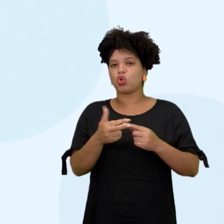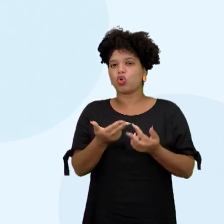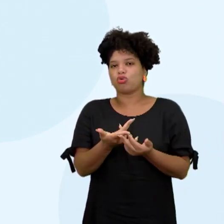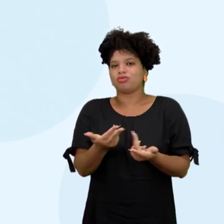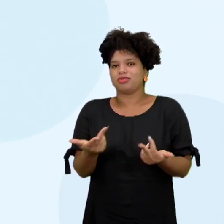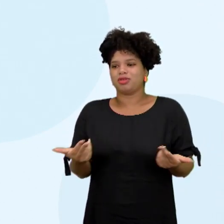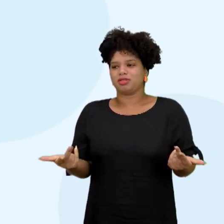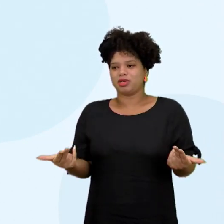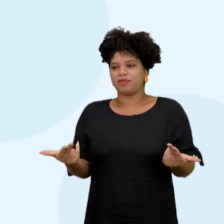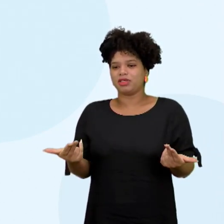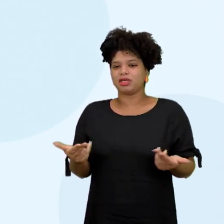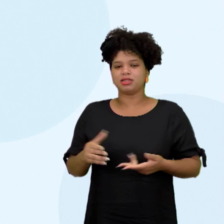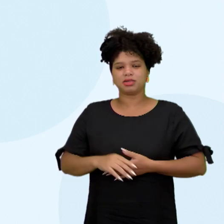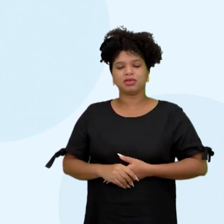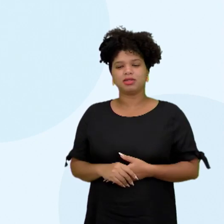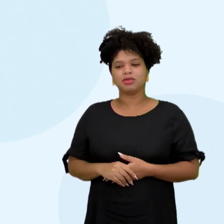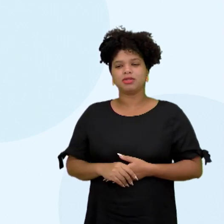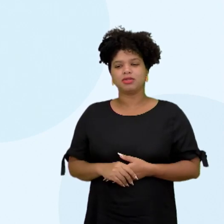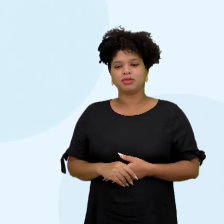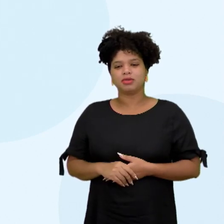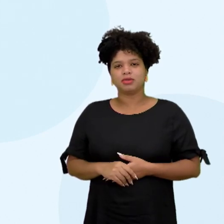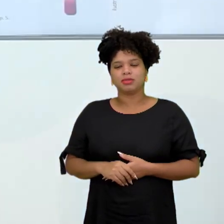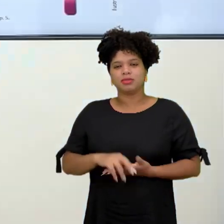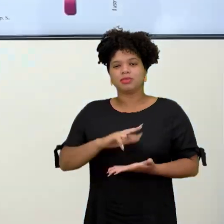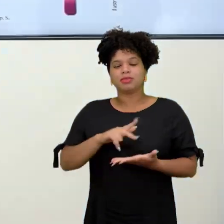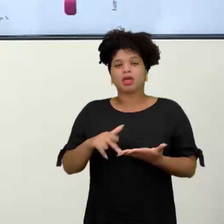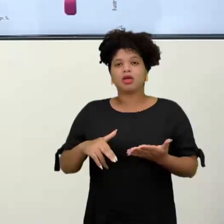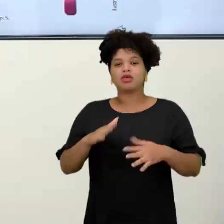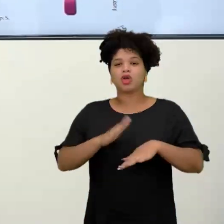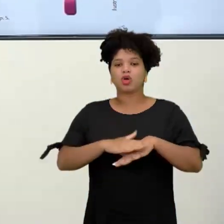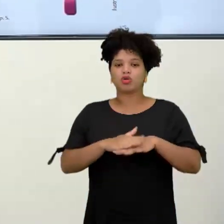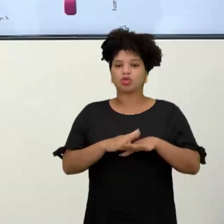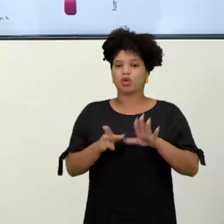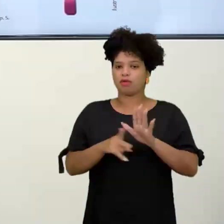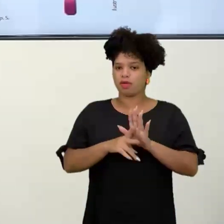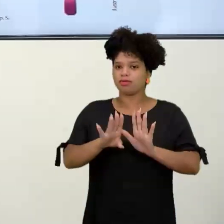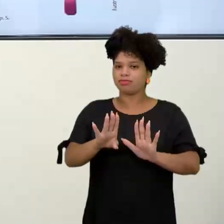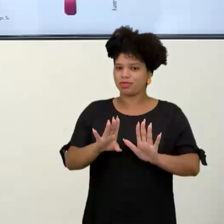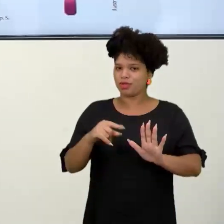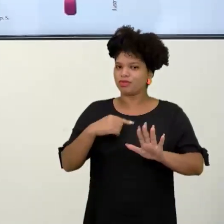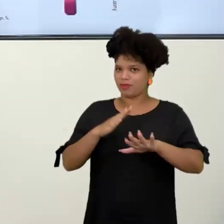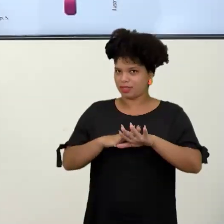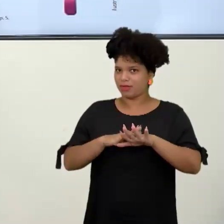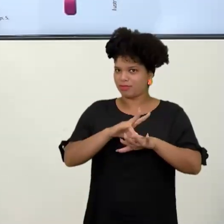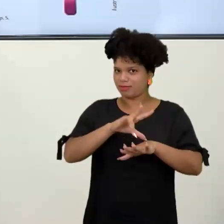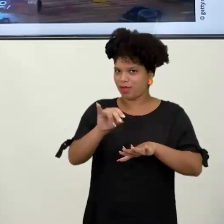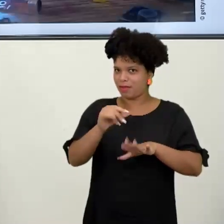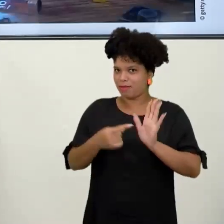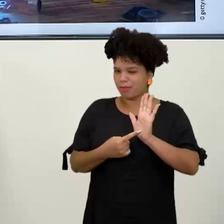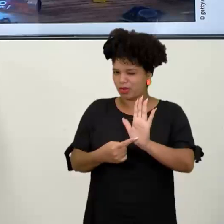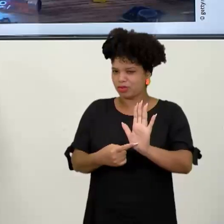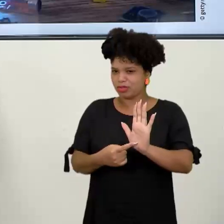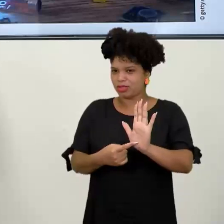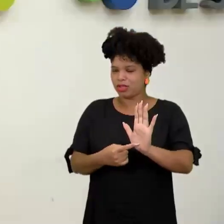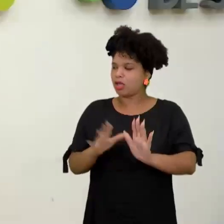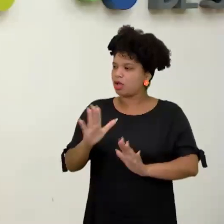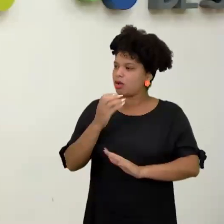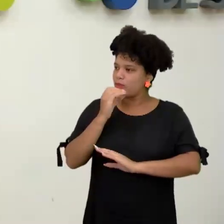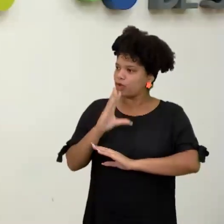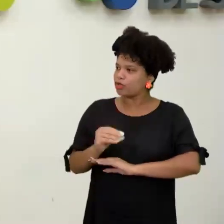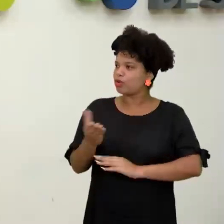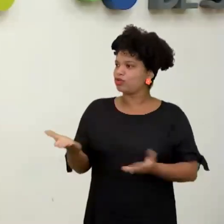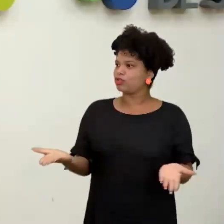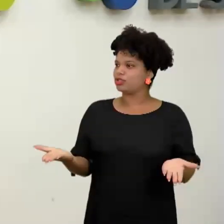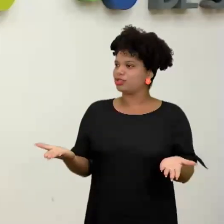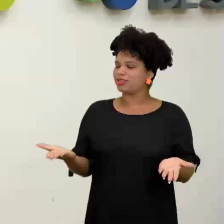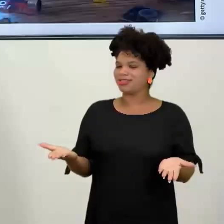né, no espaço Maker, não os nossos materiais produzidos, não ainda. Iremos produzir, tá? Exato. Fala boa noite aqui pra gente,